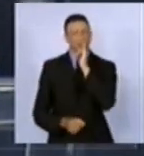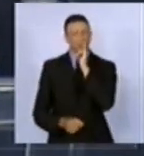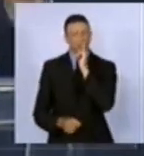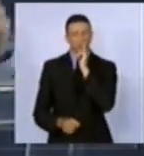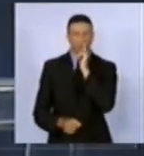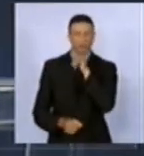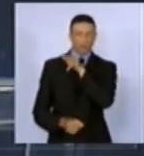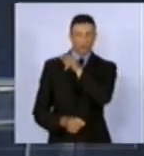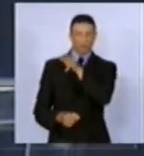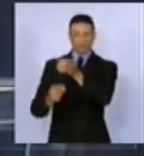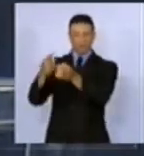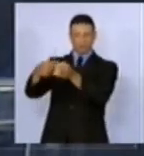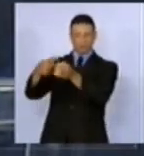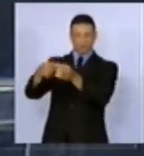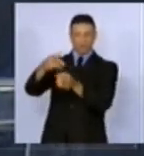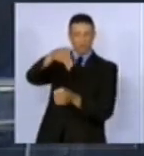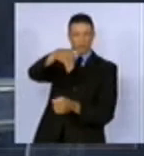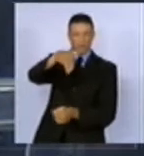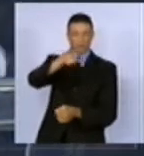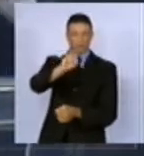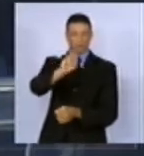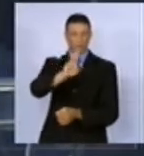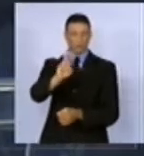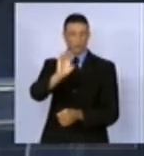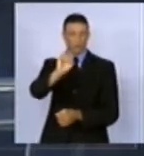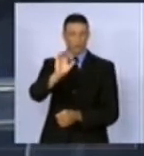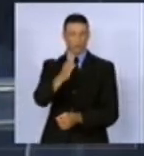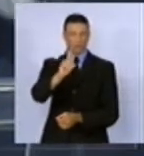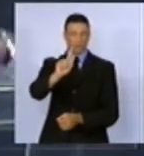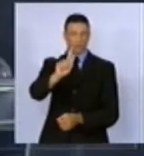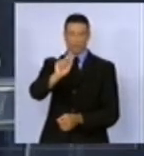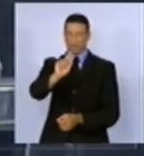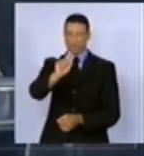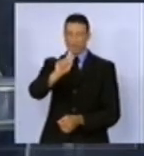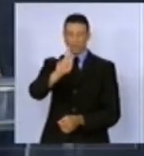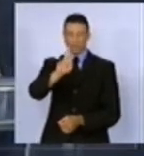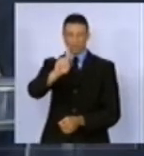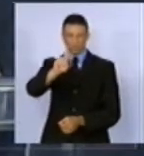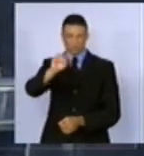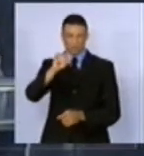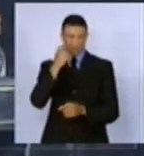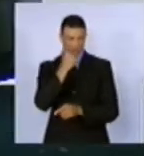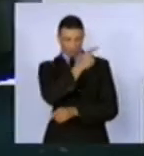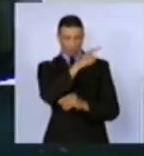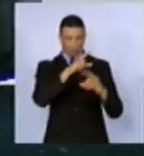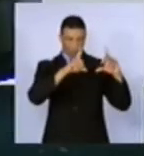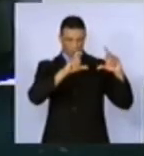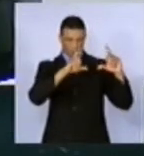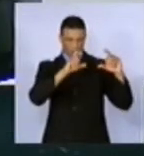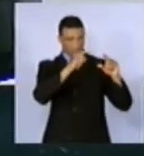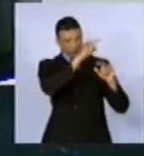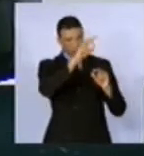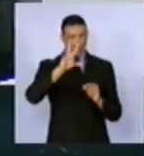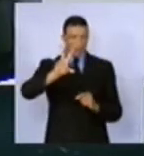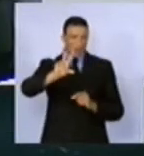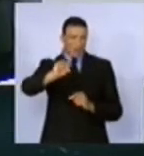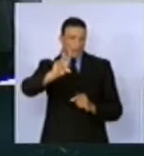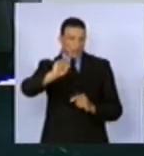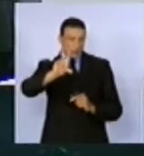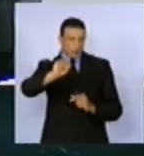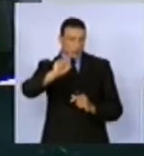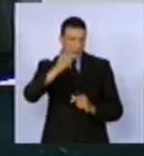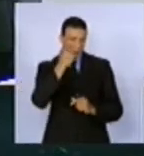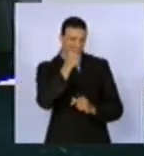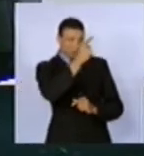Morro Agudo É um dos municípios que mais se planta cana no Estado de São Paulo é tão na foto de cima a gente vê lá em azul as áreas que tem